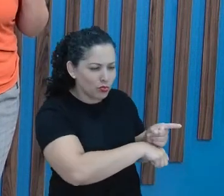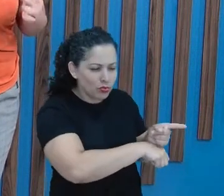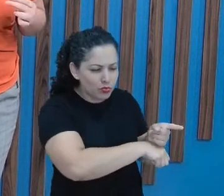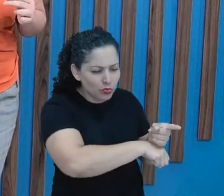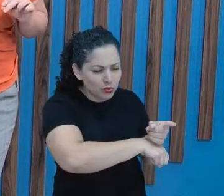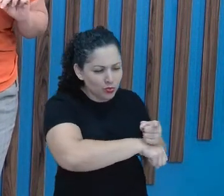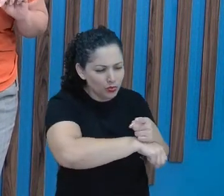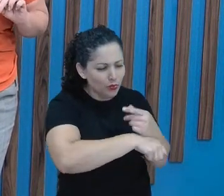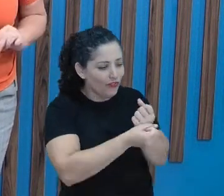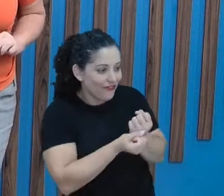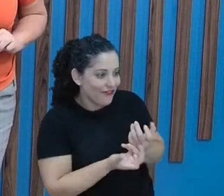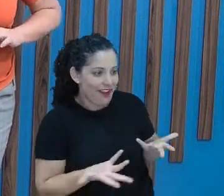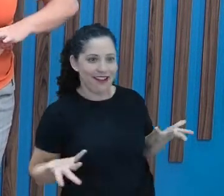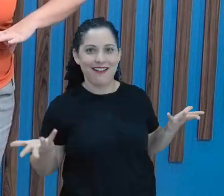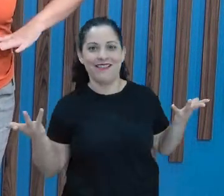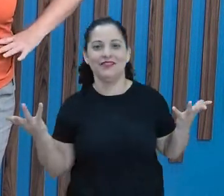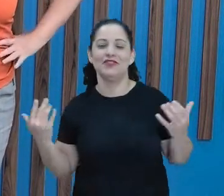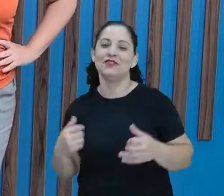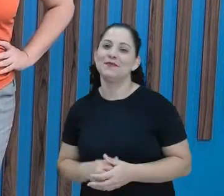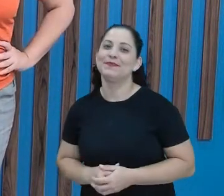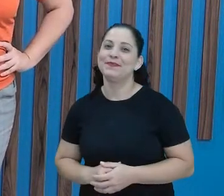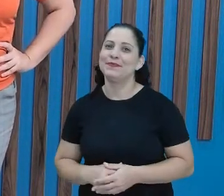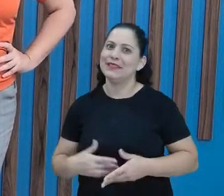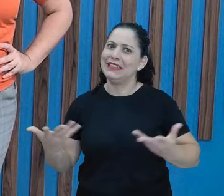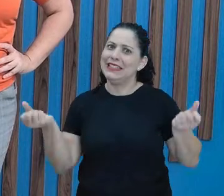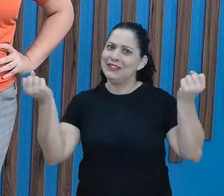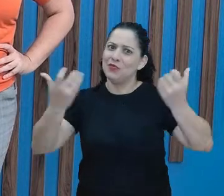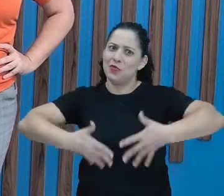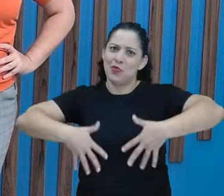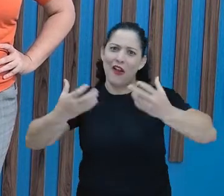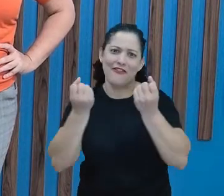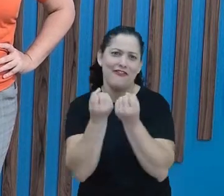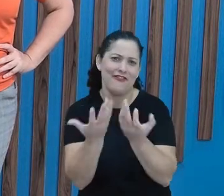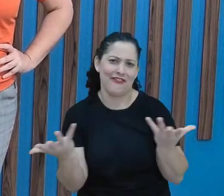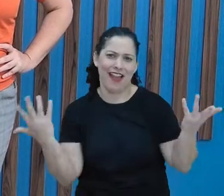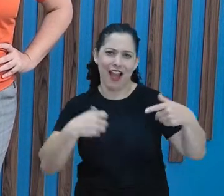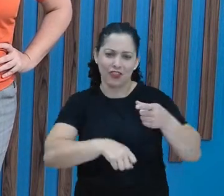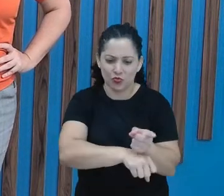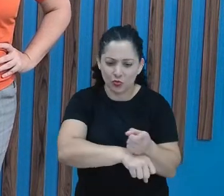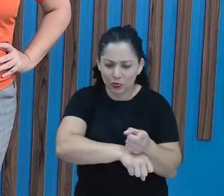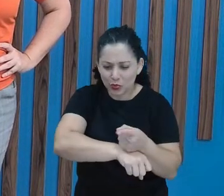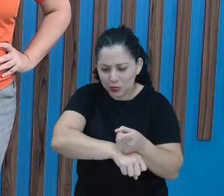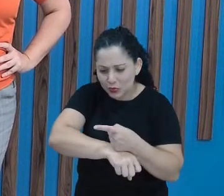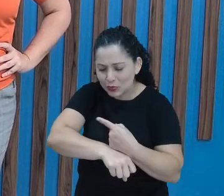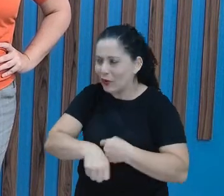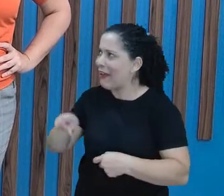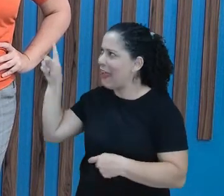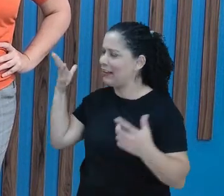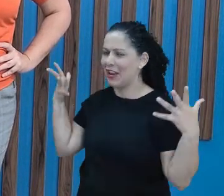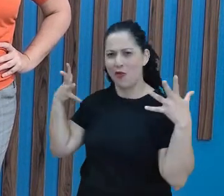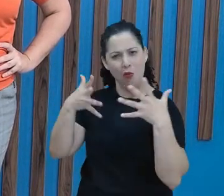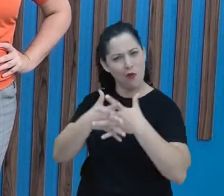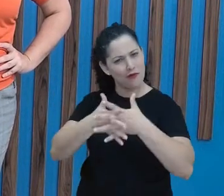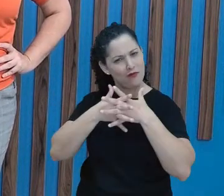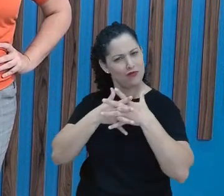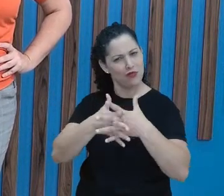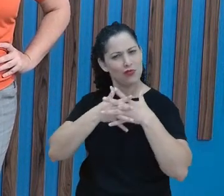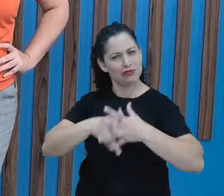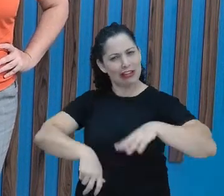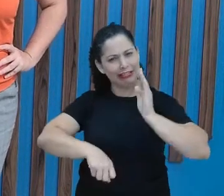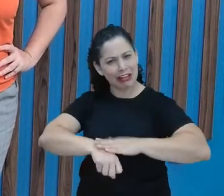quanto tempo o tempo tem. Eita, quanto tempo! Essa parlenda ela é bem confusa, não é